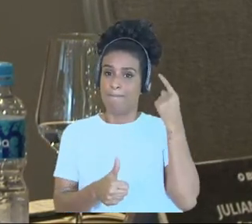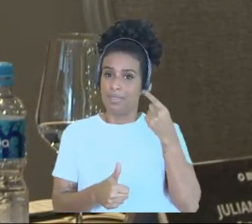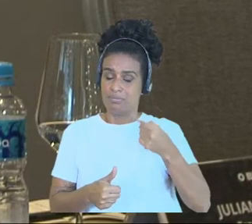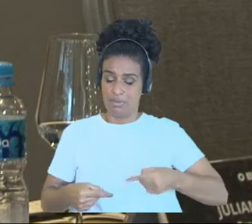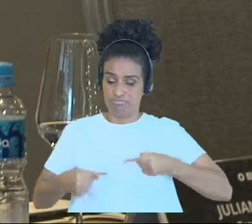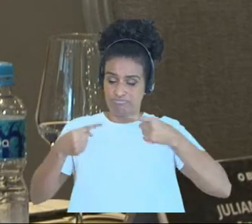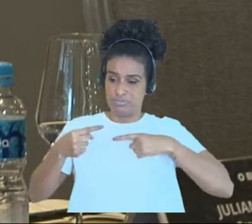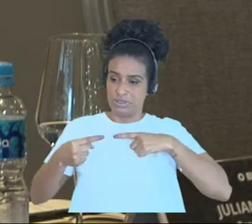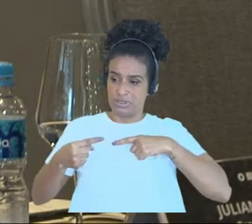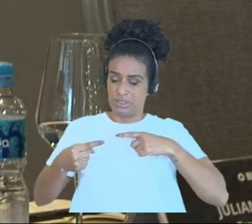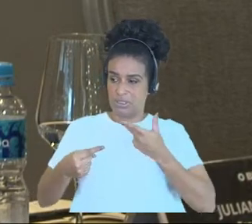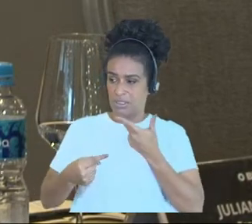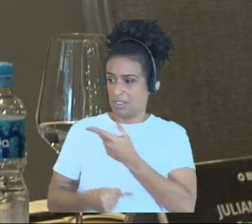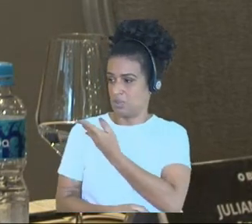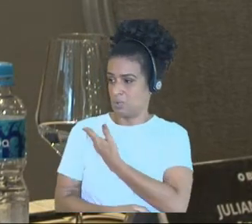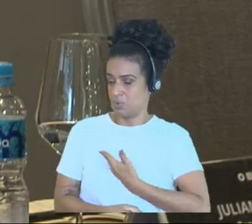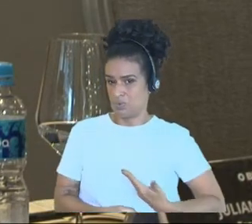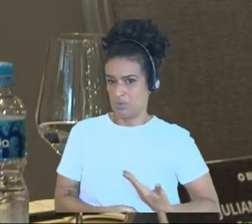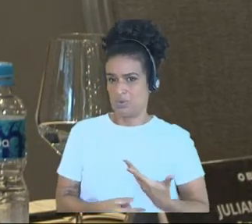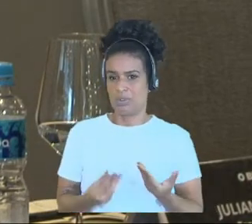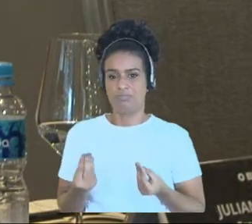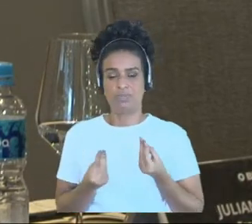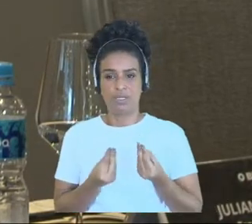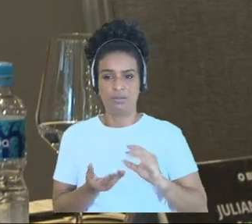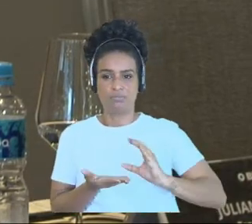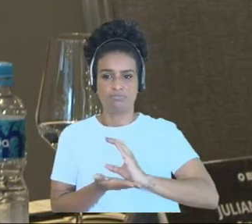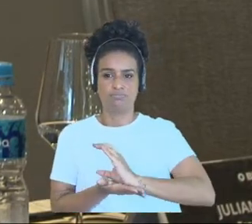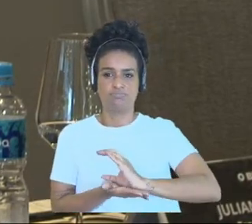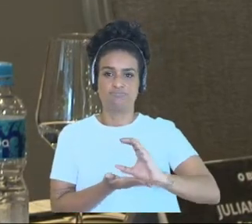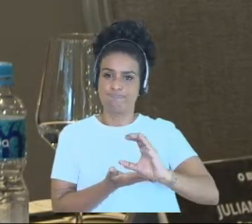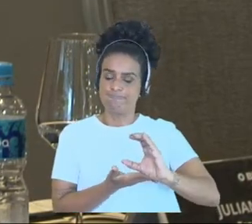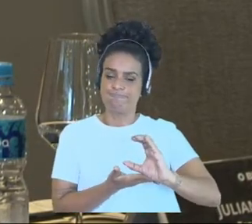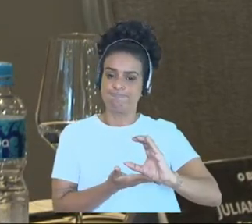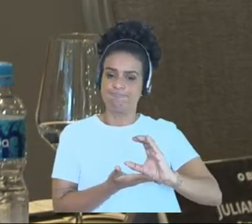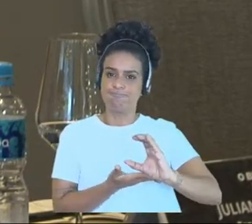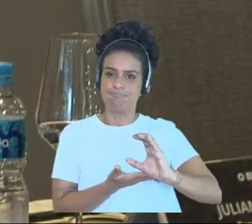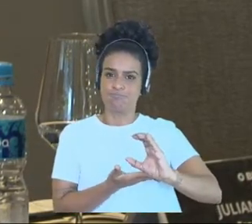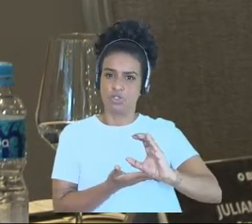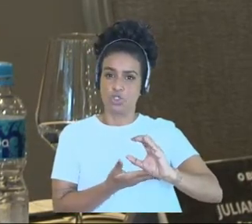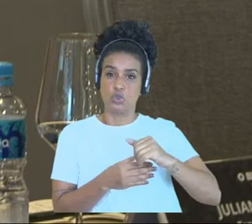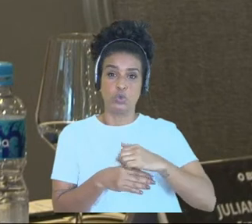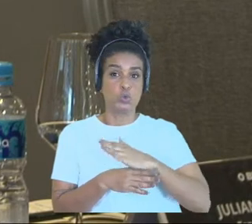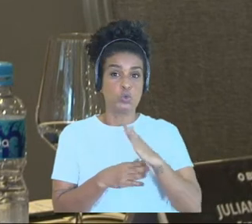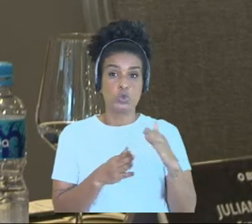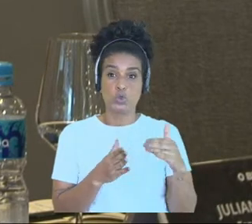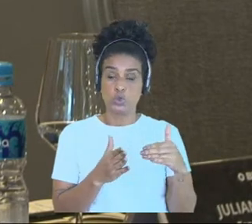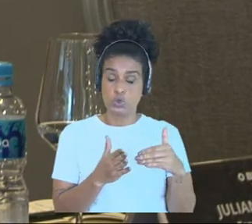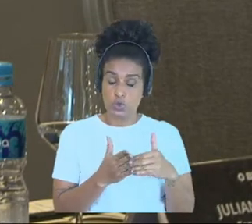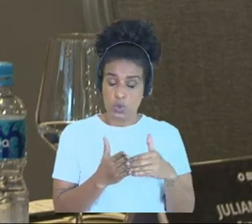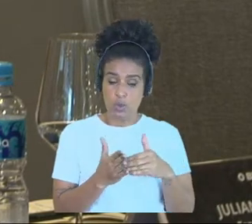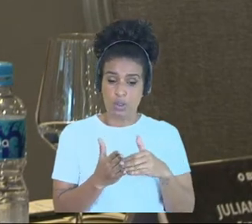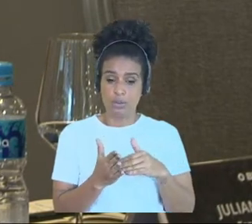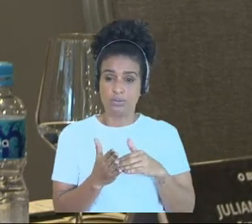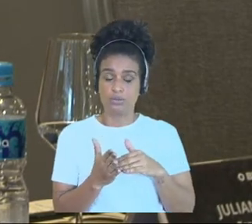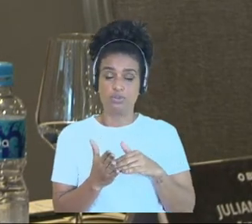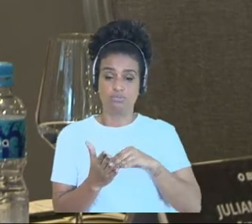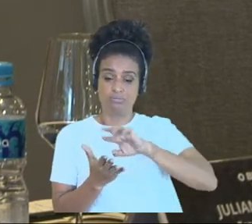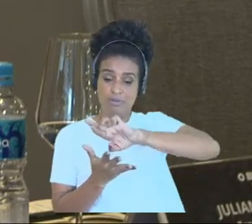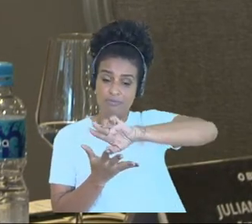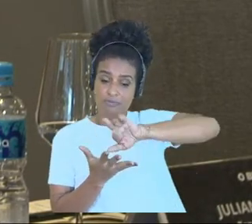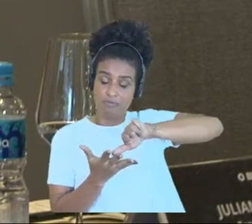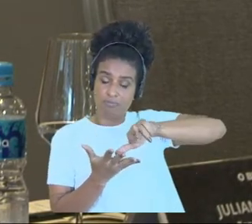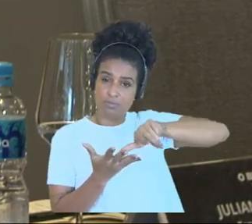em termos de governabilidade, em termos de orçamento, em termos de toda essa questão fiscal, é a gente conseguir recuperar por parte